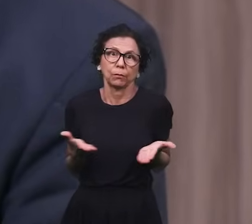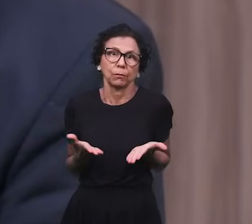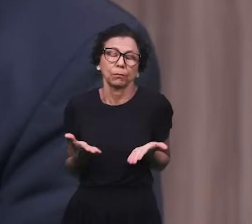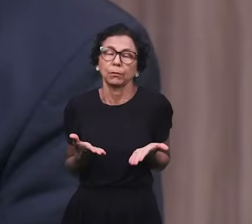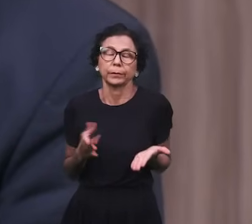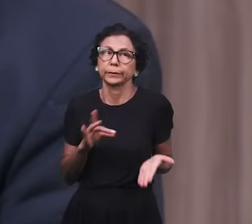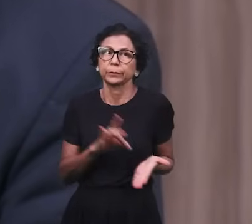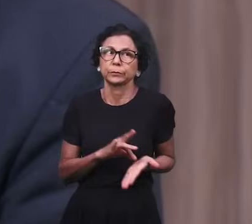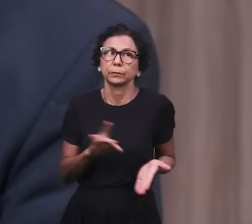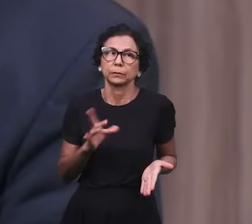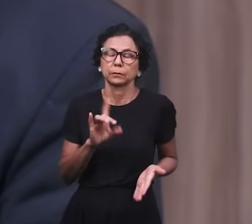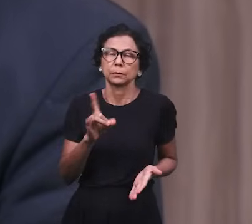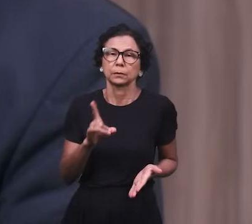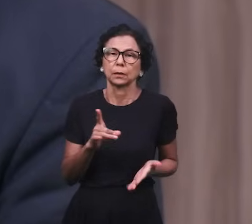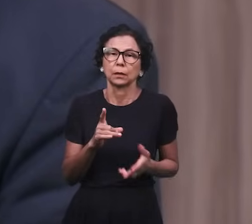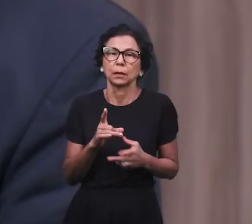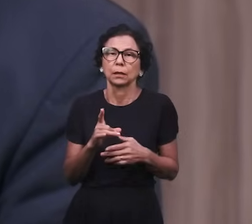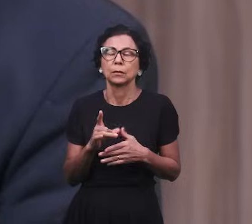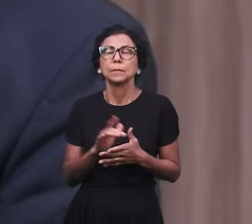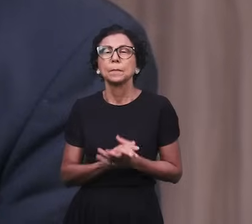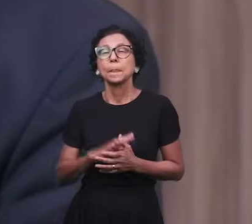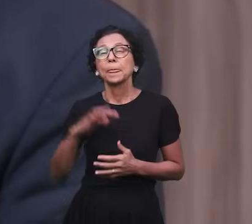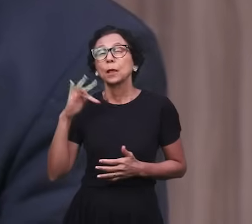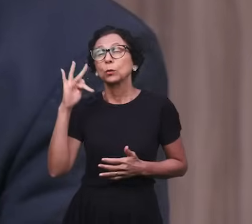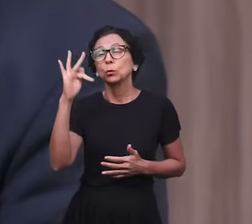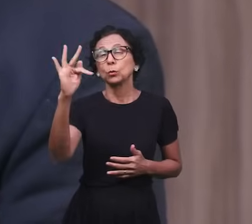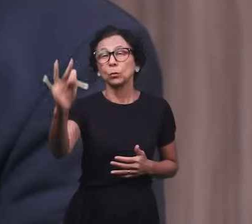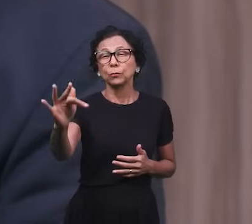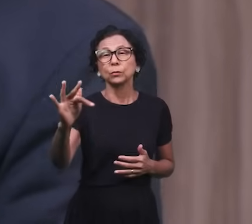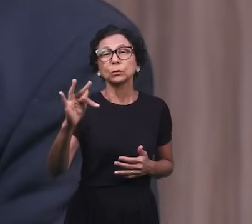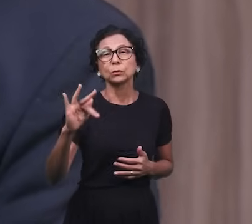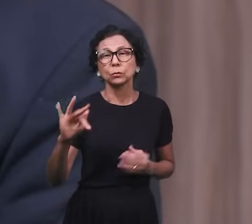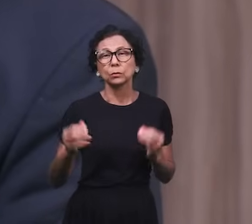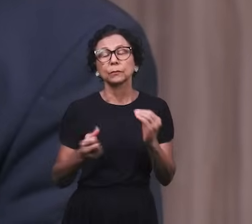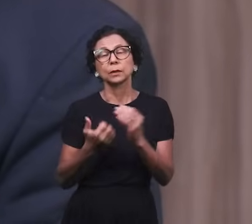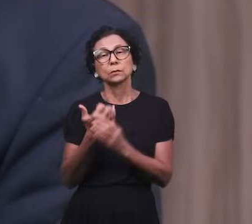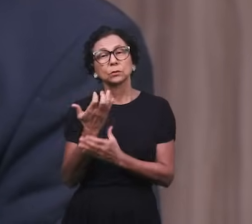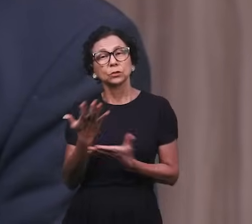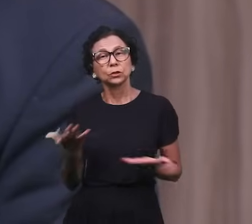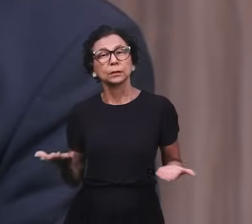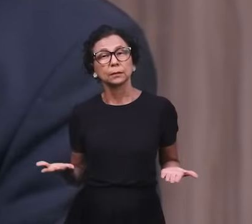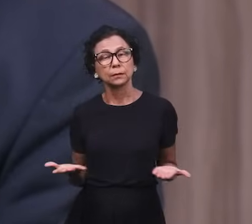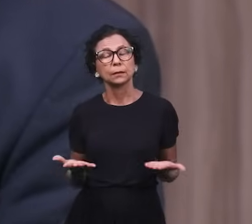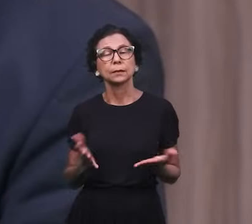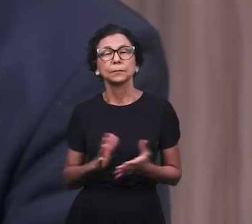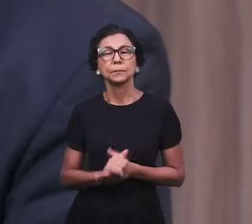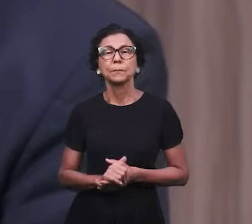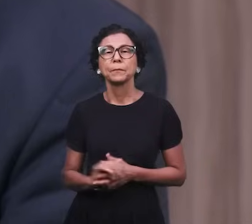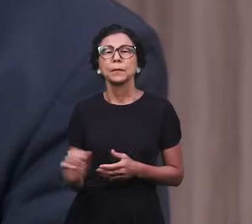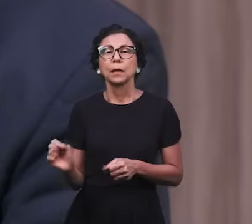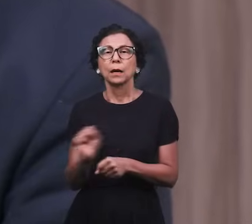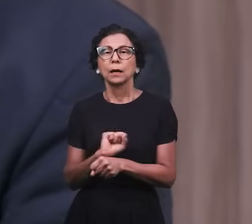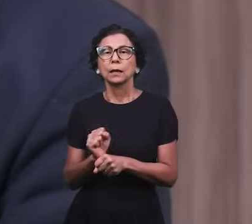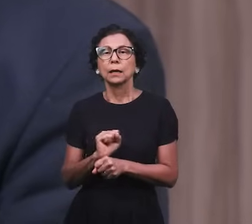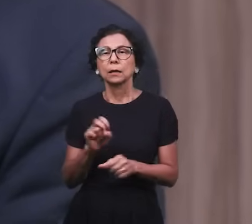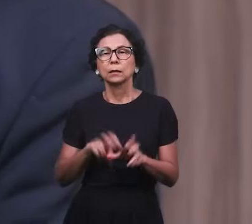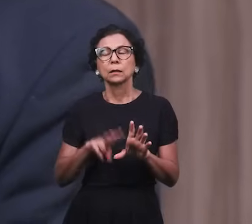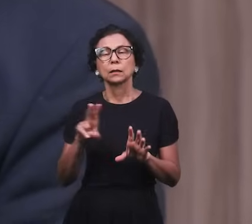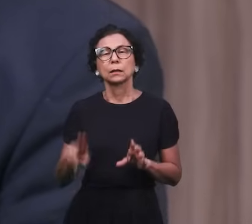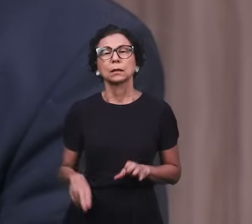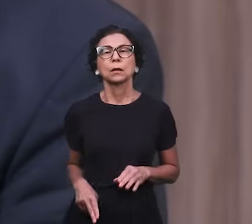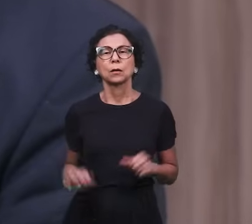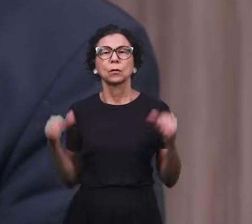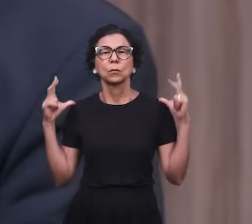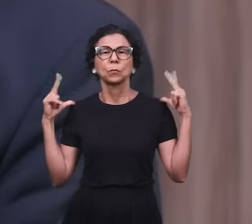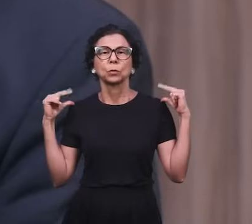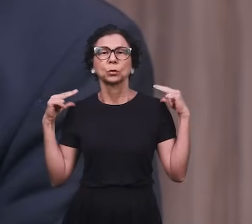para agora, nem para daqui a alguns anos, mas que para o futuro, com o surgimento de carros autônomos, poderá fazer com que, caso de